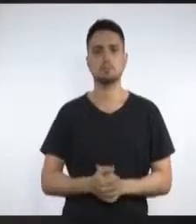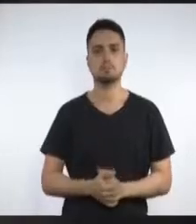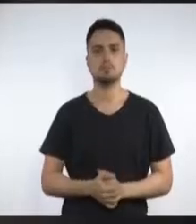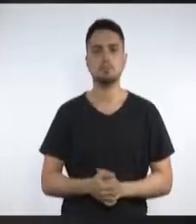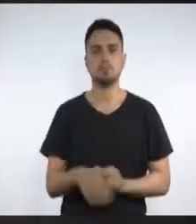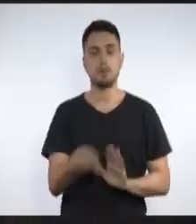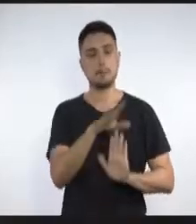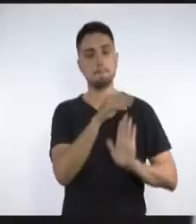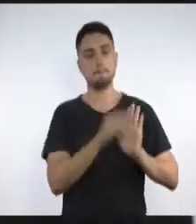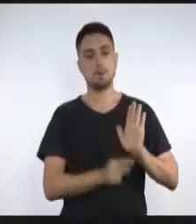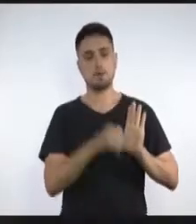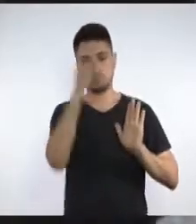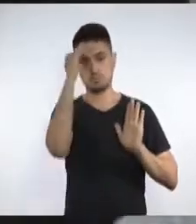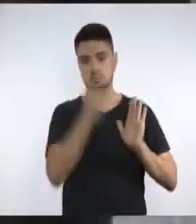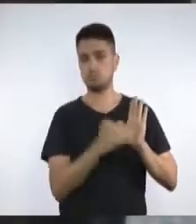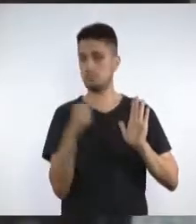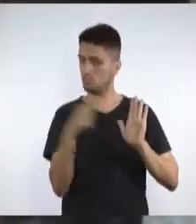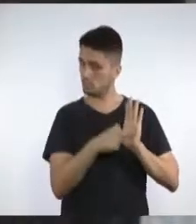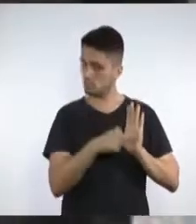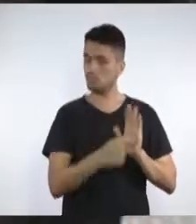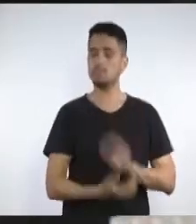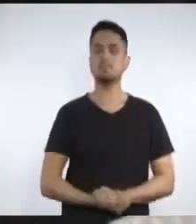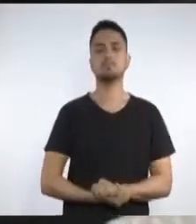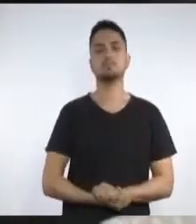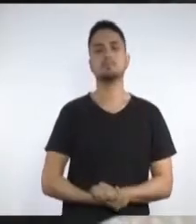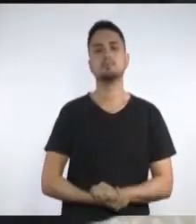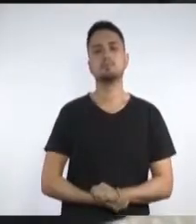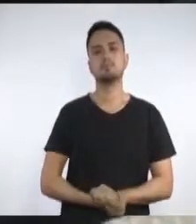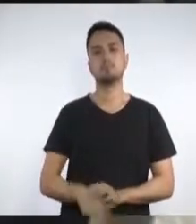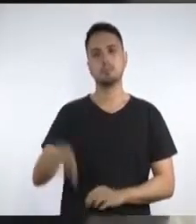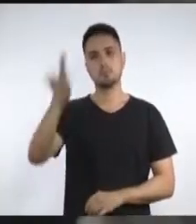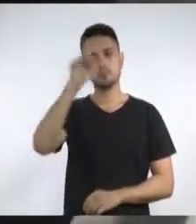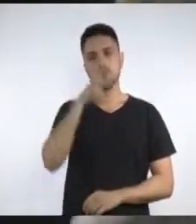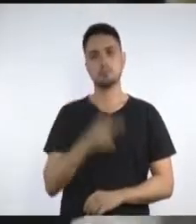Senhor presidente, senhoras e senhores deputados, existe uma coisa...